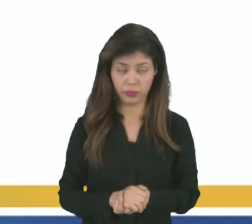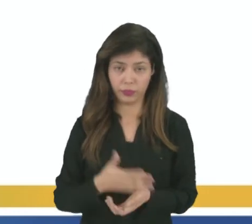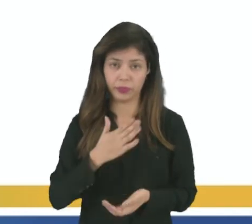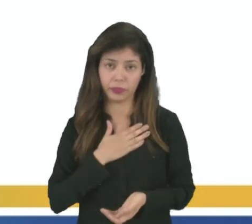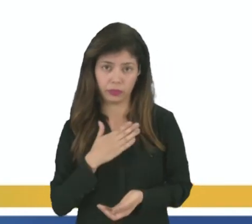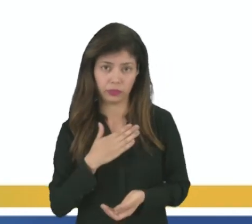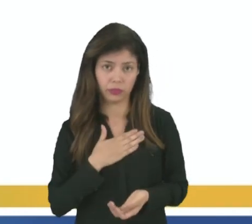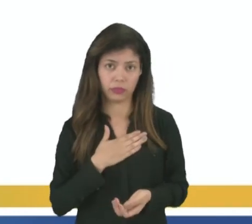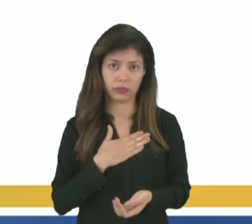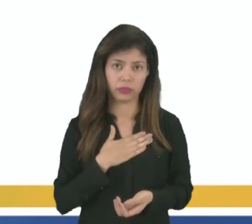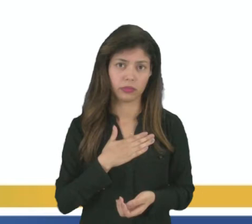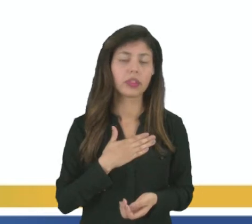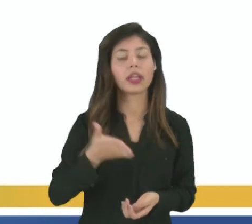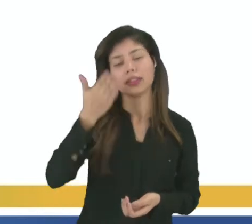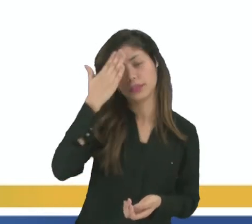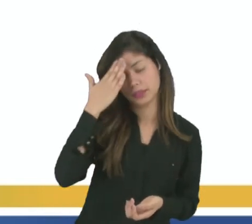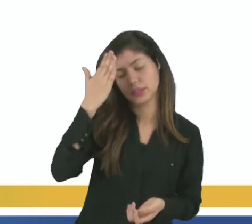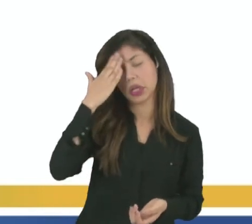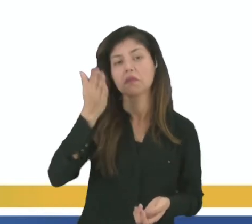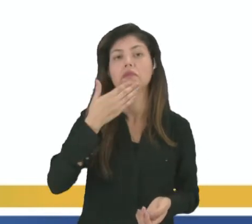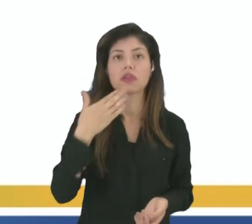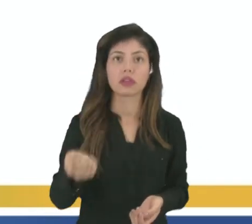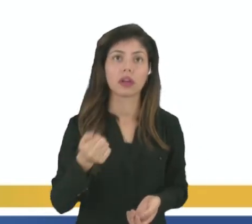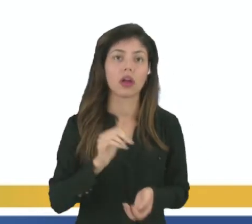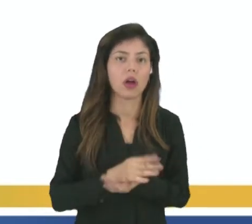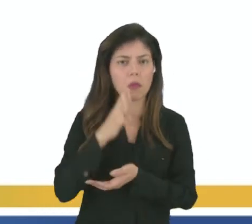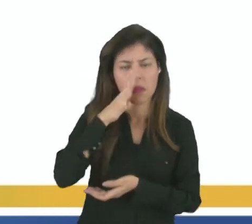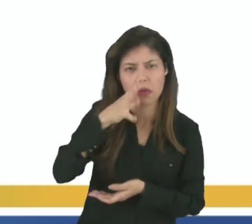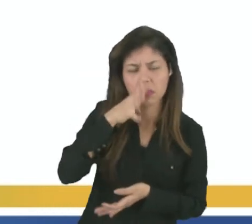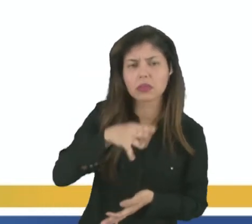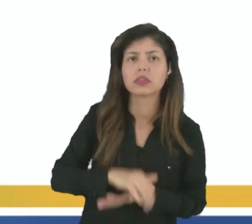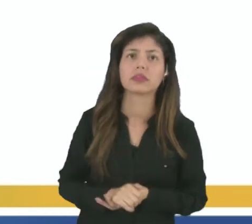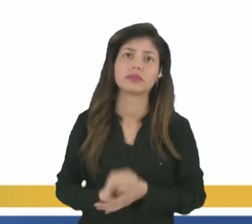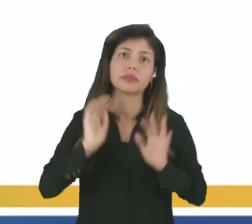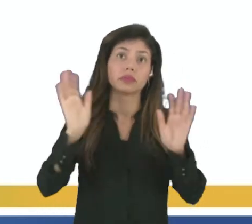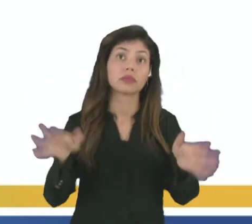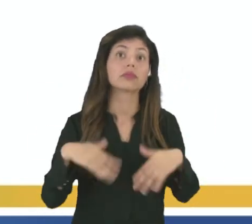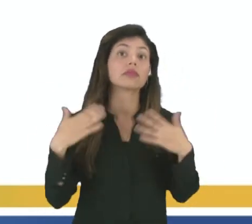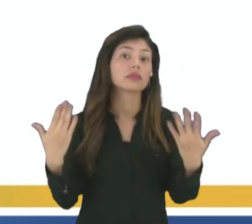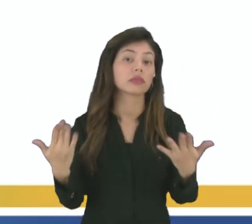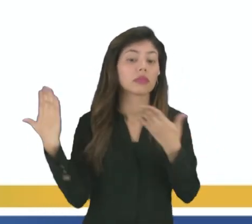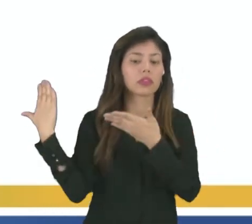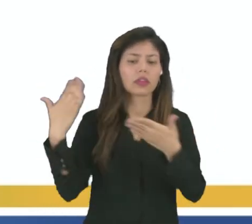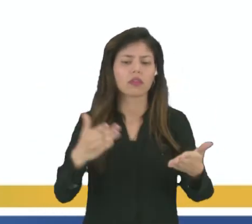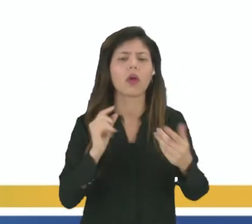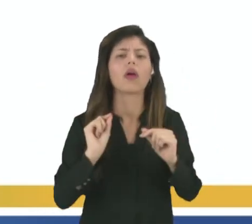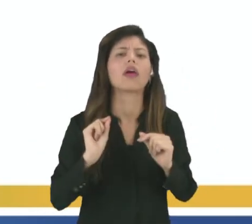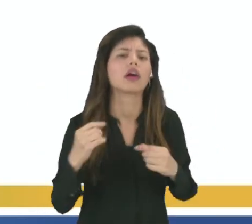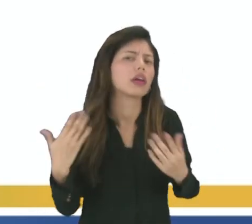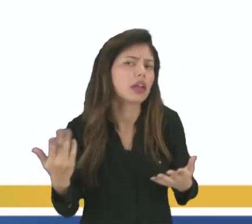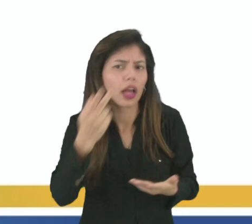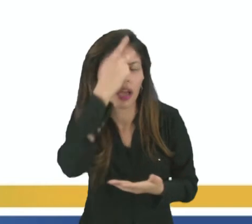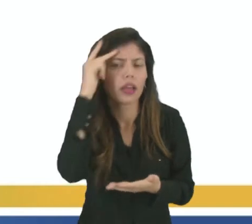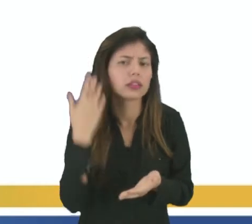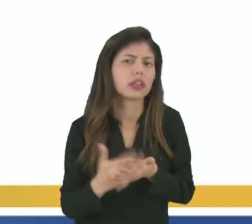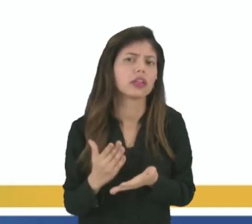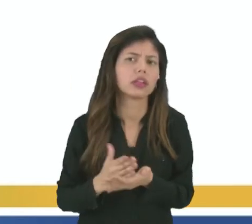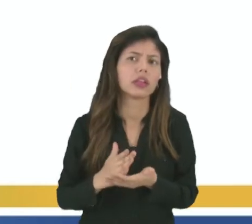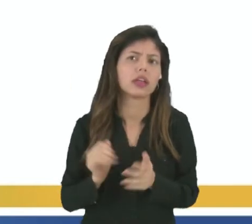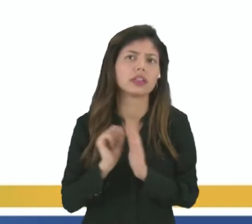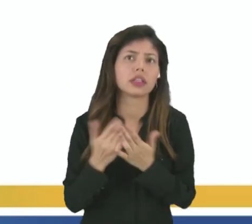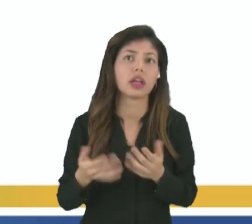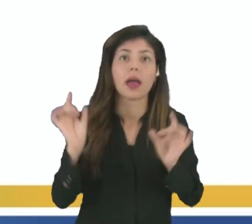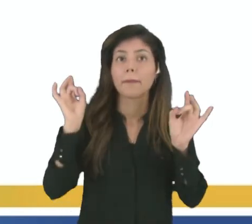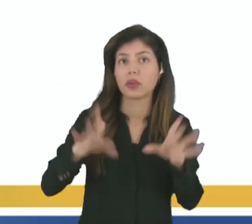disponibilizando a dar um entendimento melhor, uma crítica? A que se dirige essa obra? A quem se dirige essa obra? E,